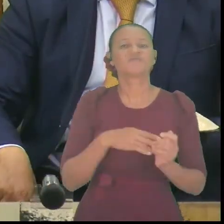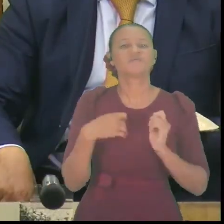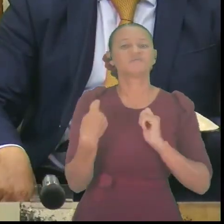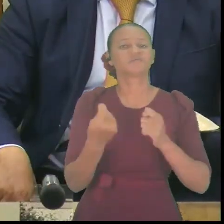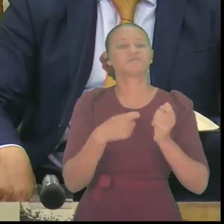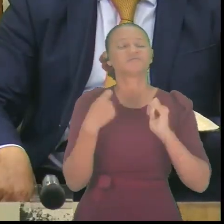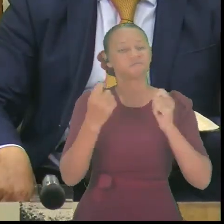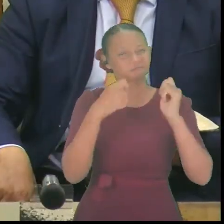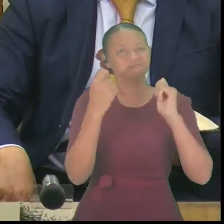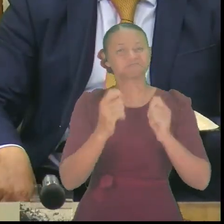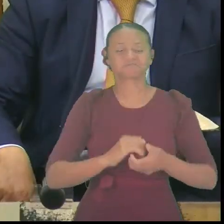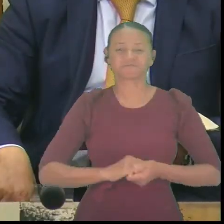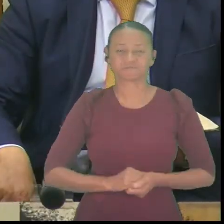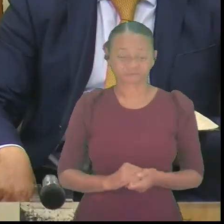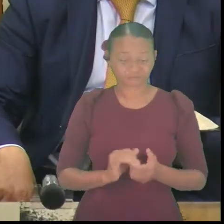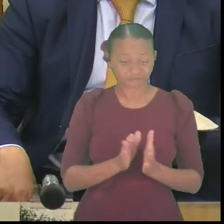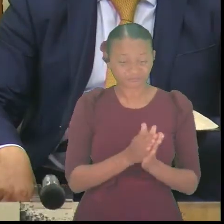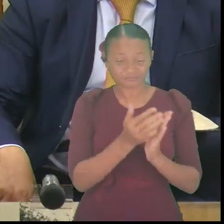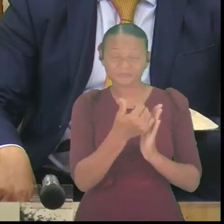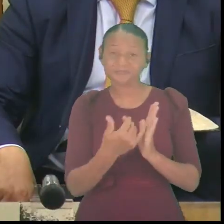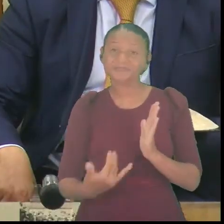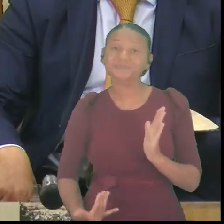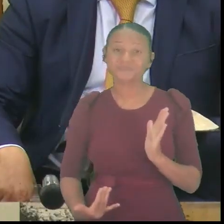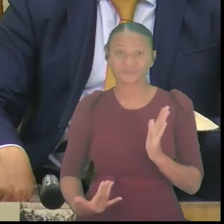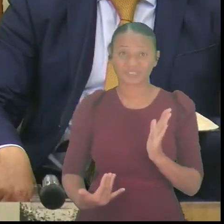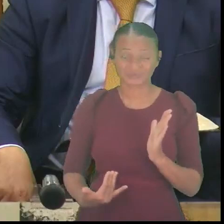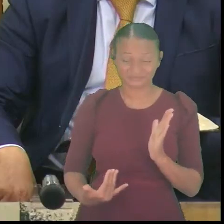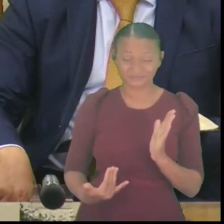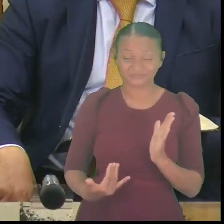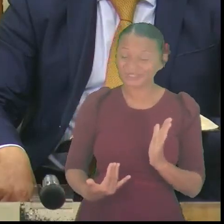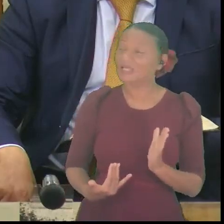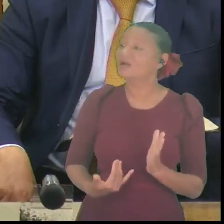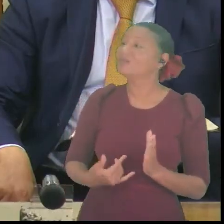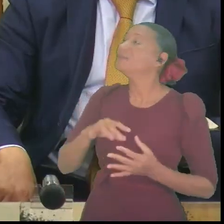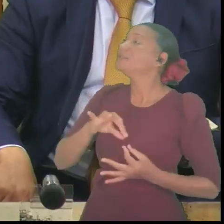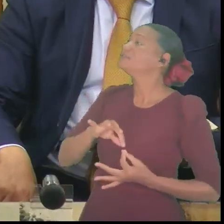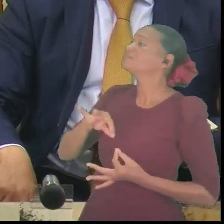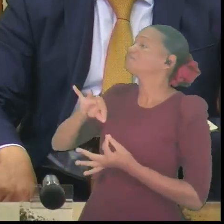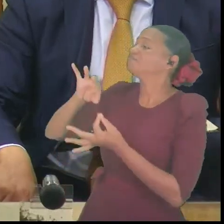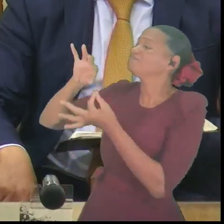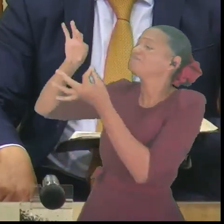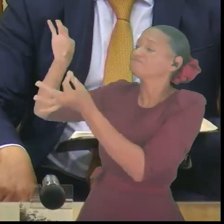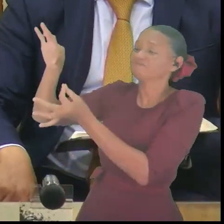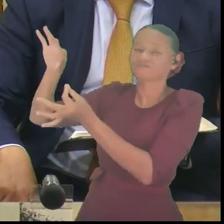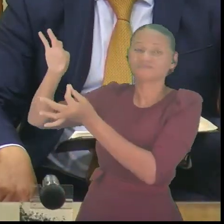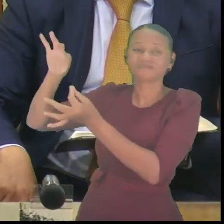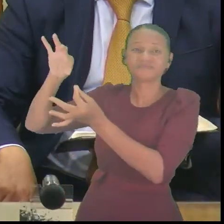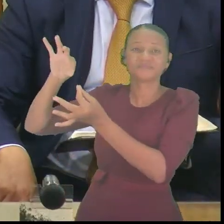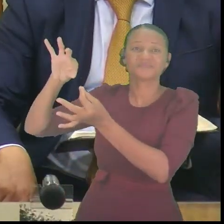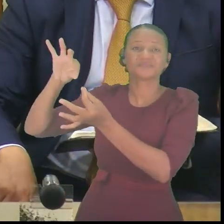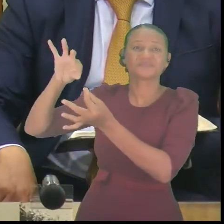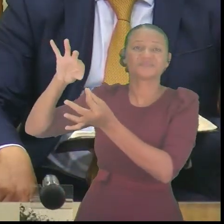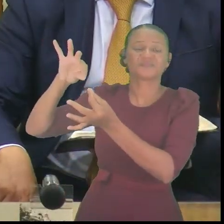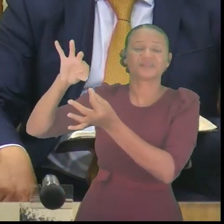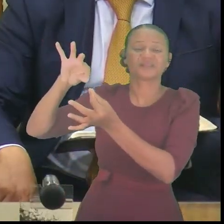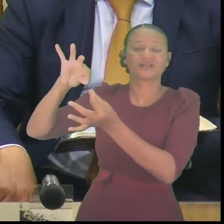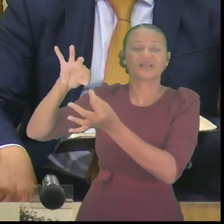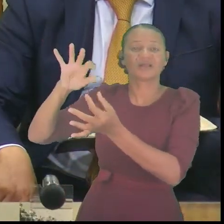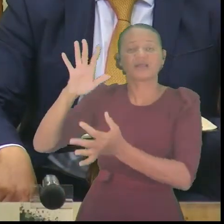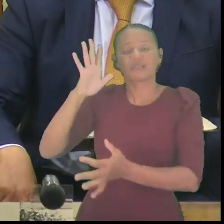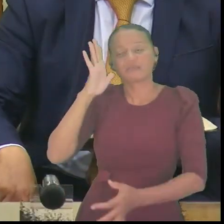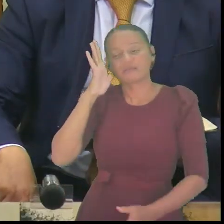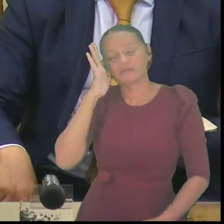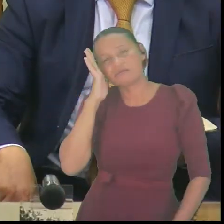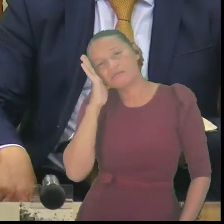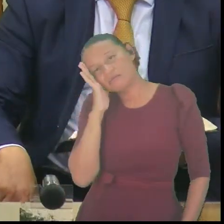Aleluia! A Bíblia diz que quando ele entregou ao Pai o Espírito, ele reclinou a cabeça. Sabe o que esse